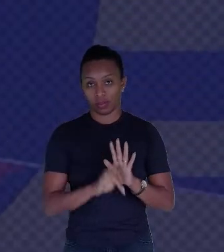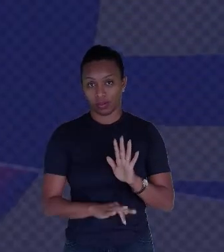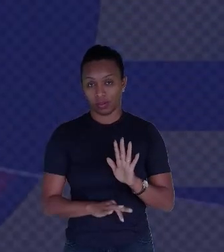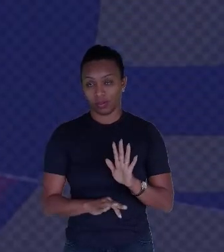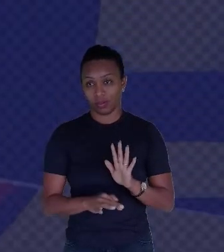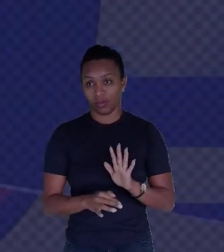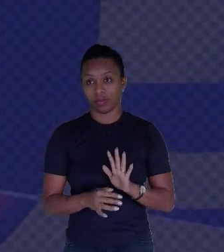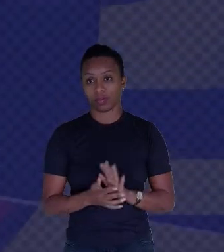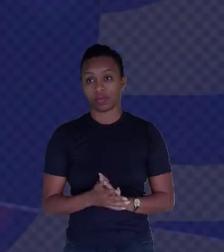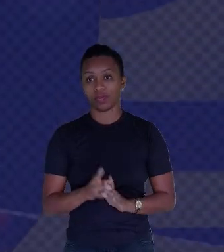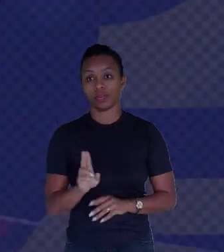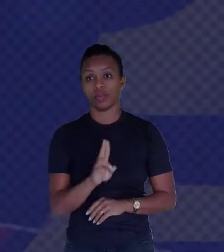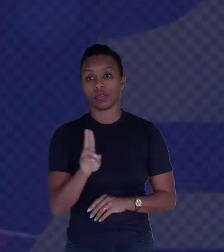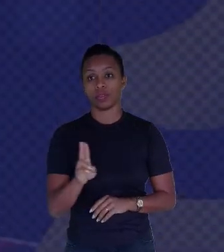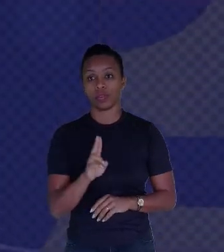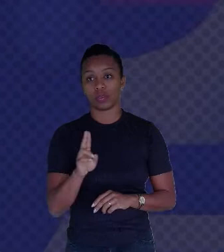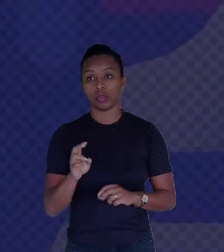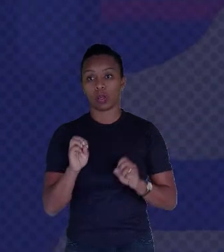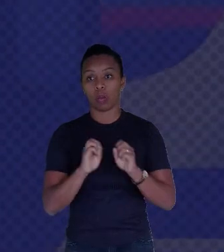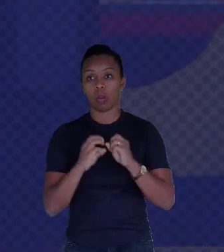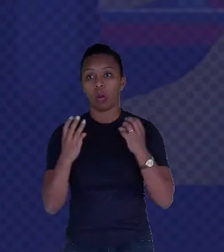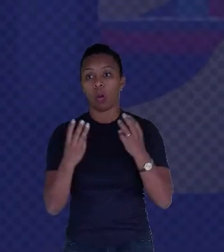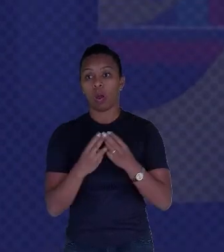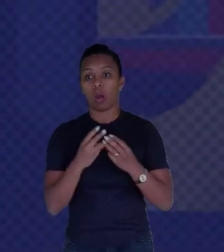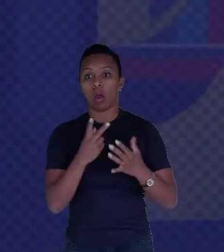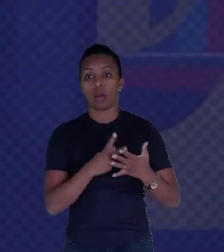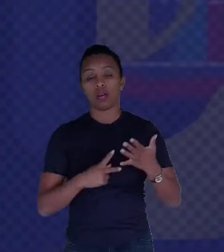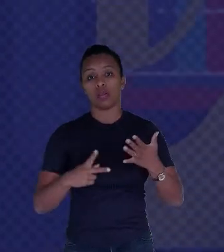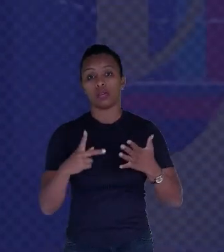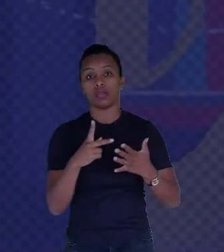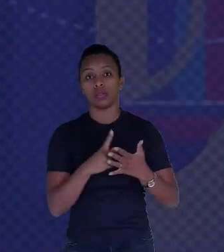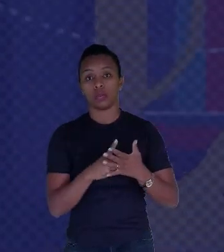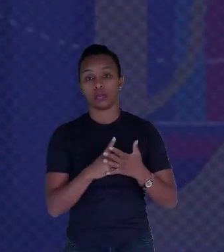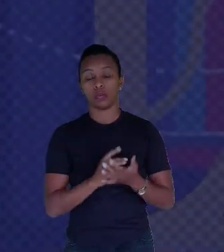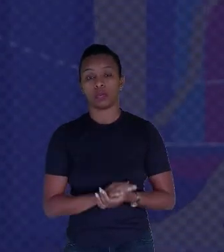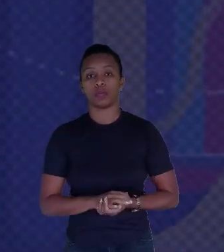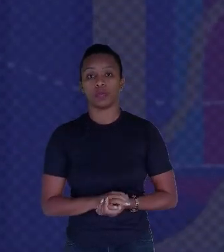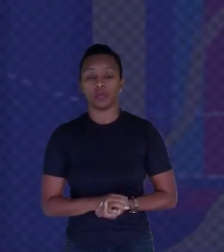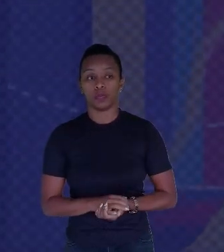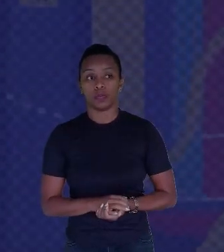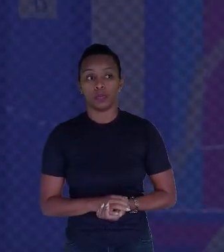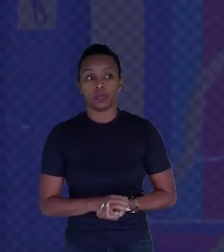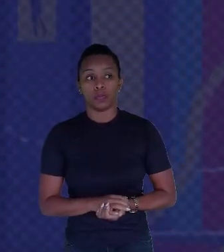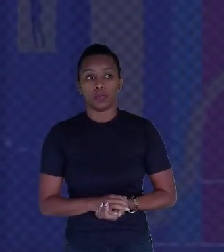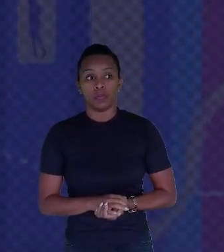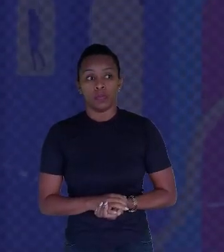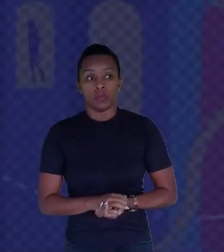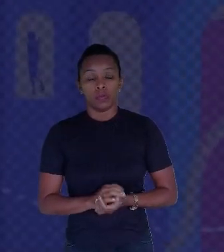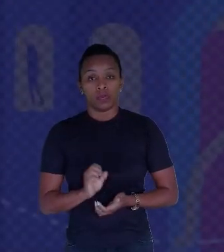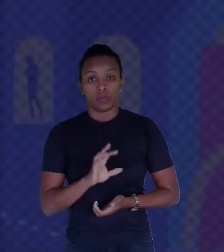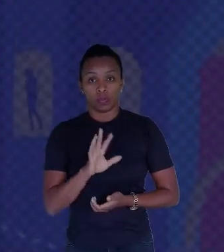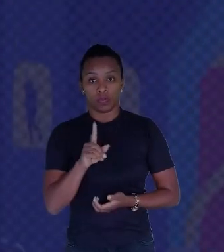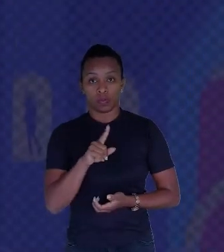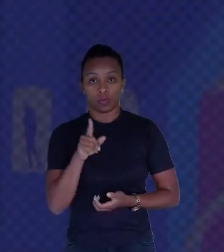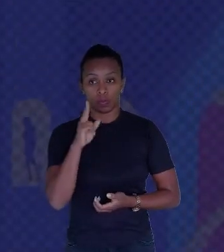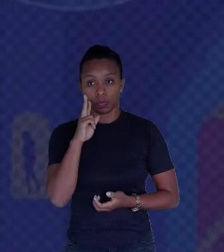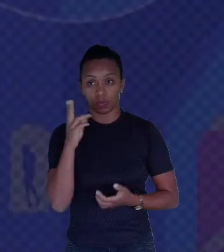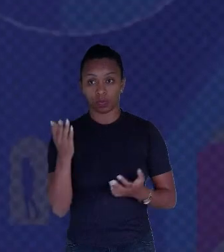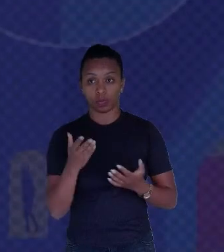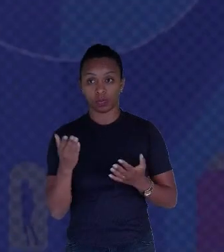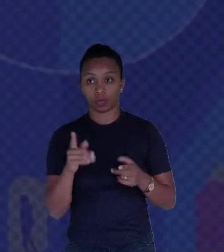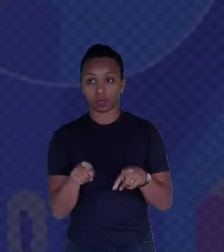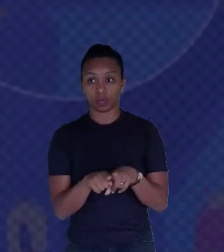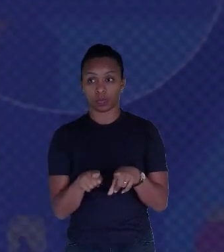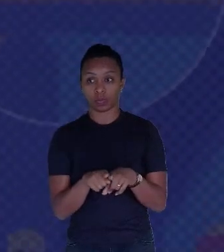s.a. foi utilizado durante o workshop desenhos de futuros e essa imagem que vocês vem agora no telão